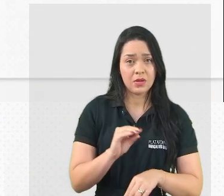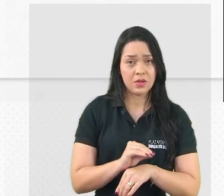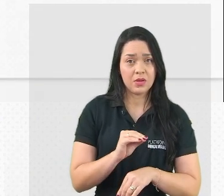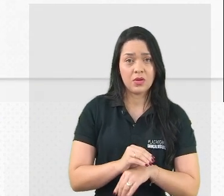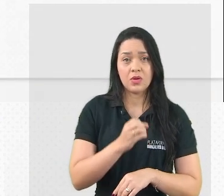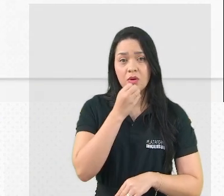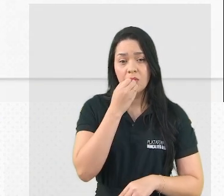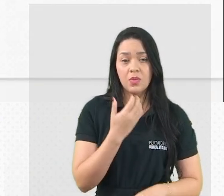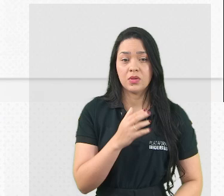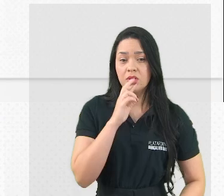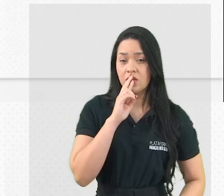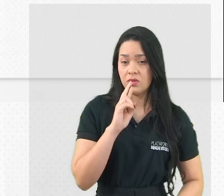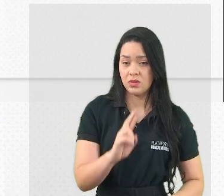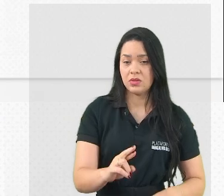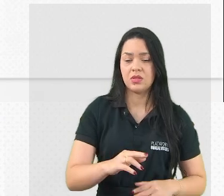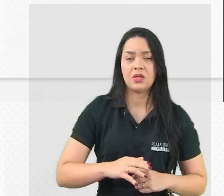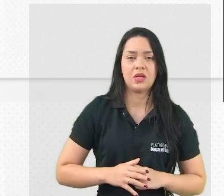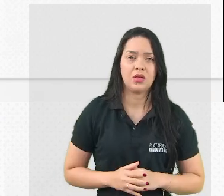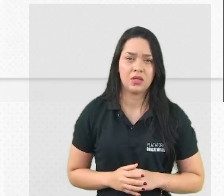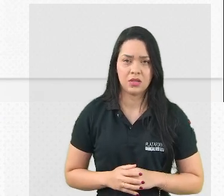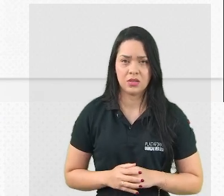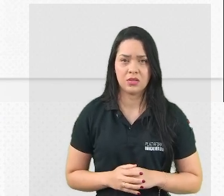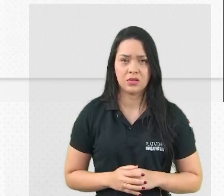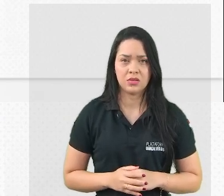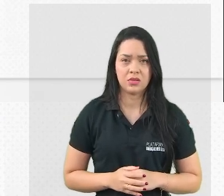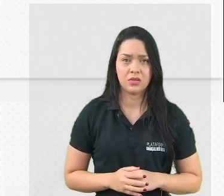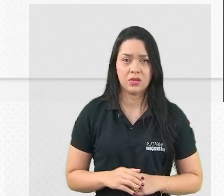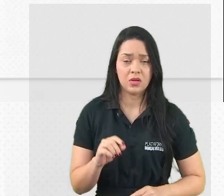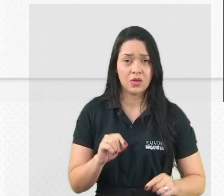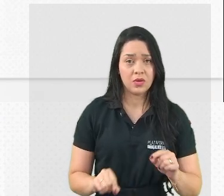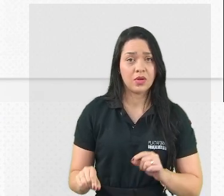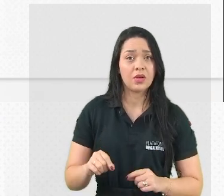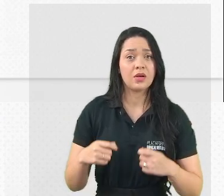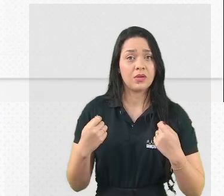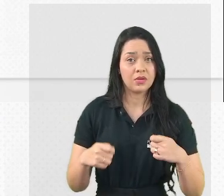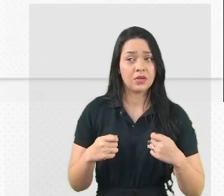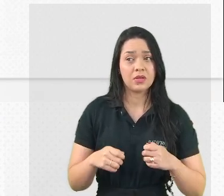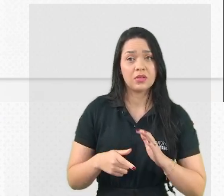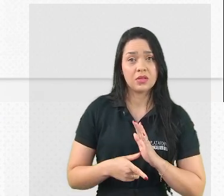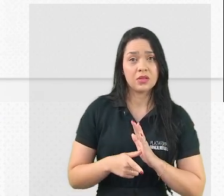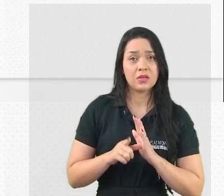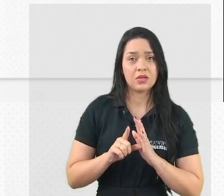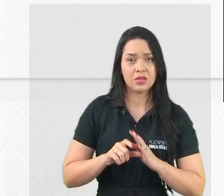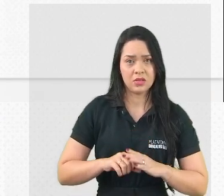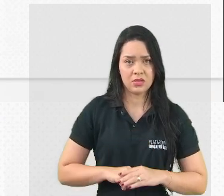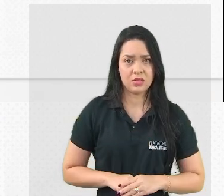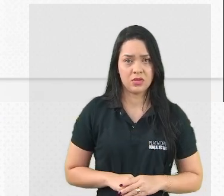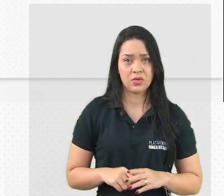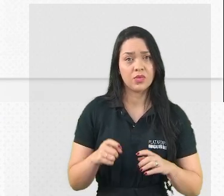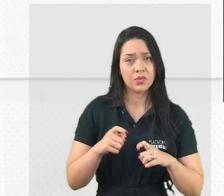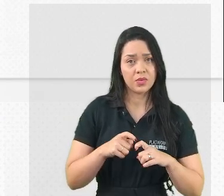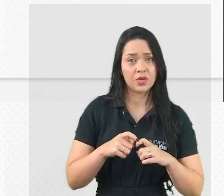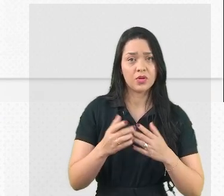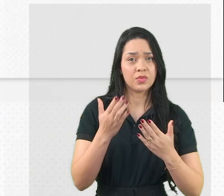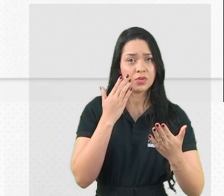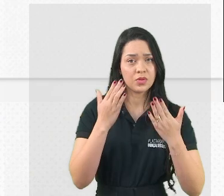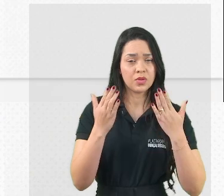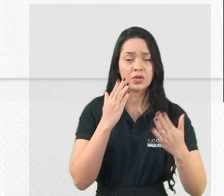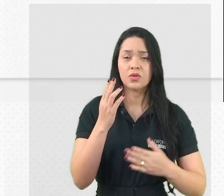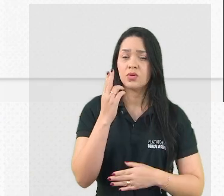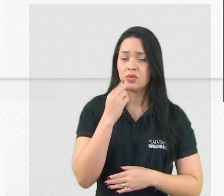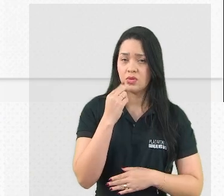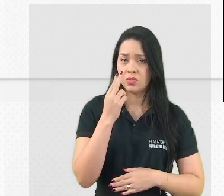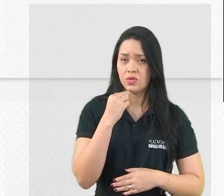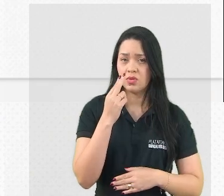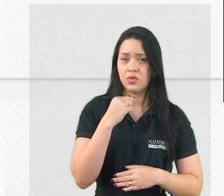bons resultados, o diagnóstico tem que ser precoce. Um clínico, um psicólogo, um